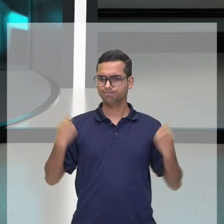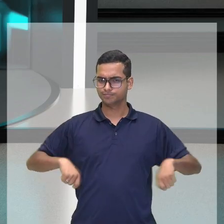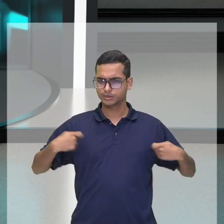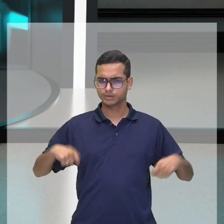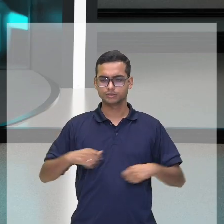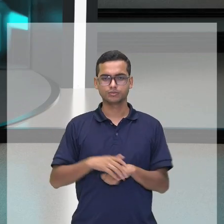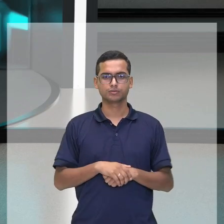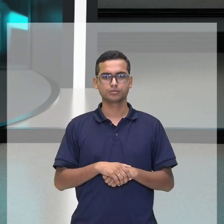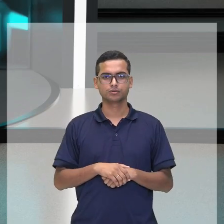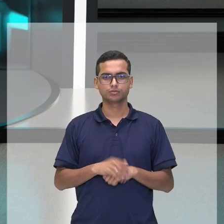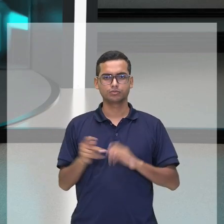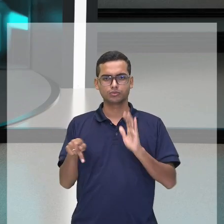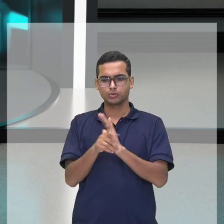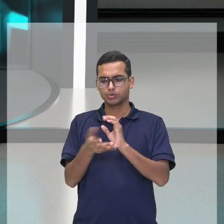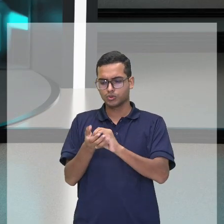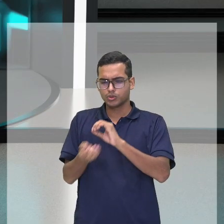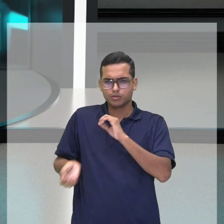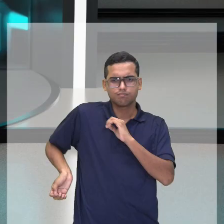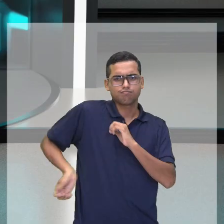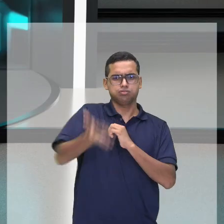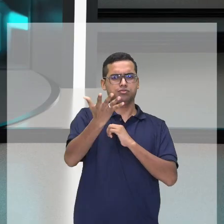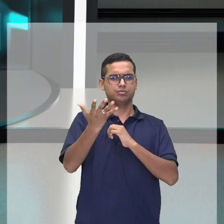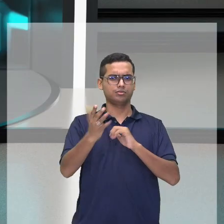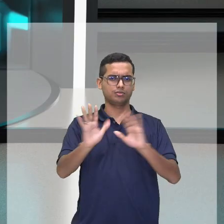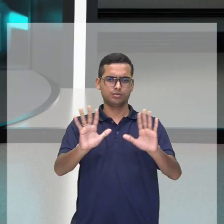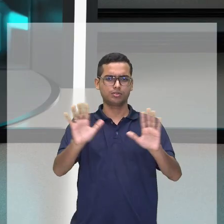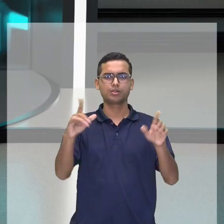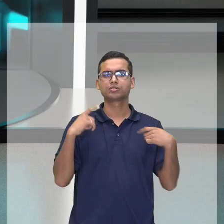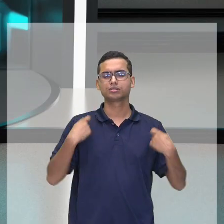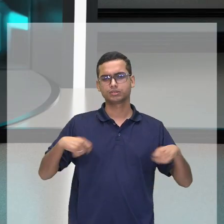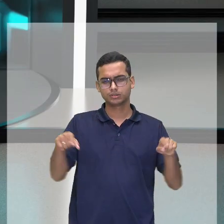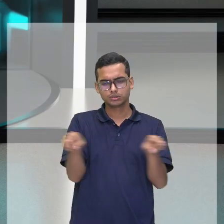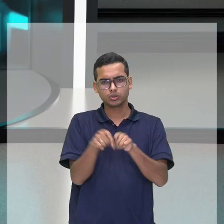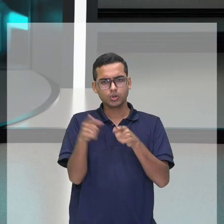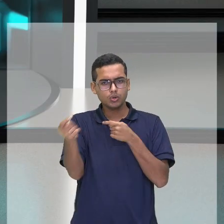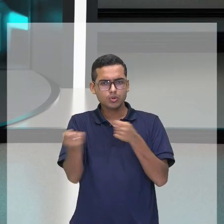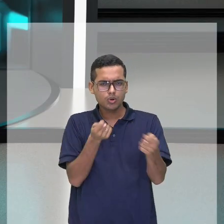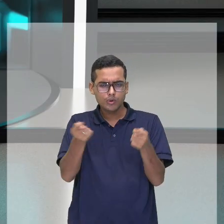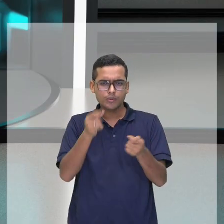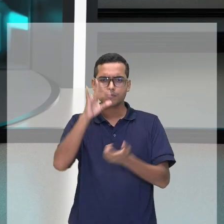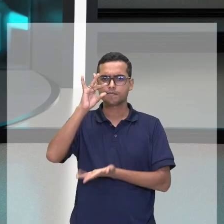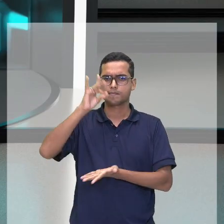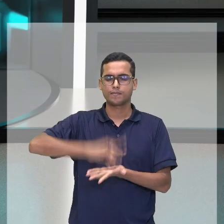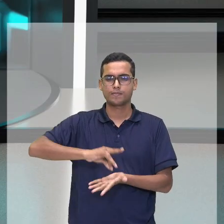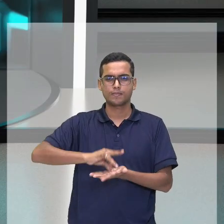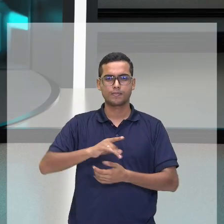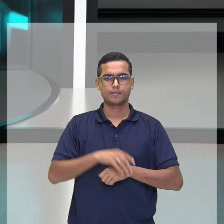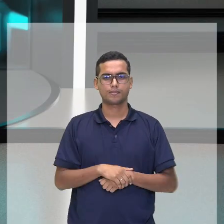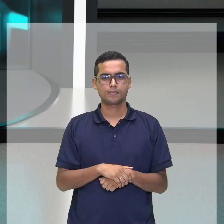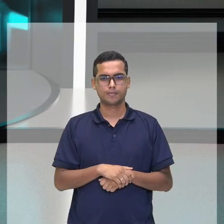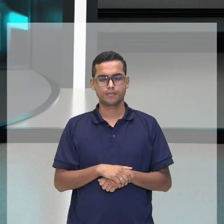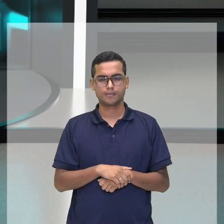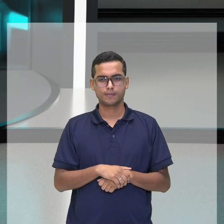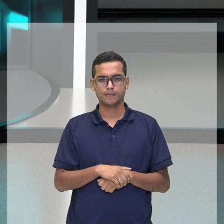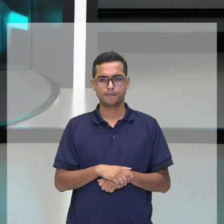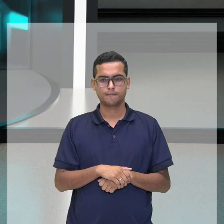jeito, aí a bola vai lá longe. Você quer que ela se aproxime lá daquela outra bola, então você